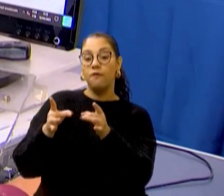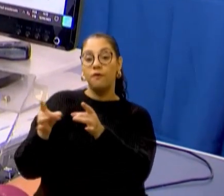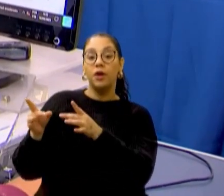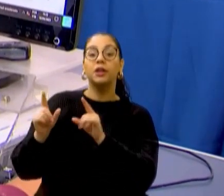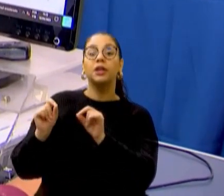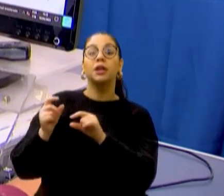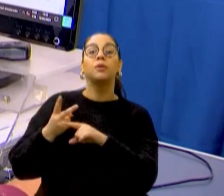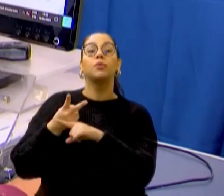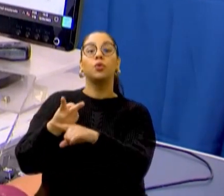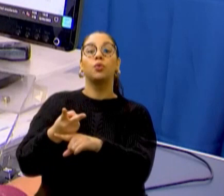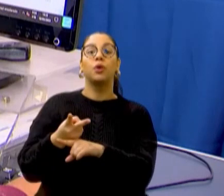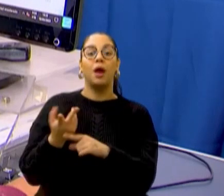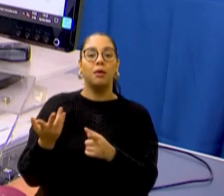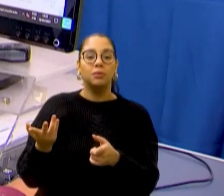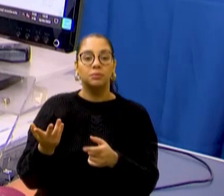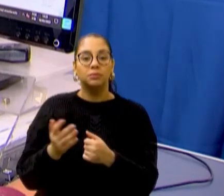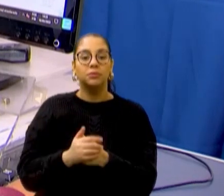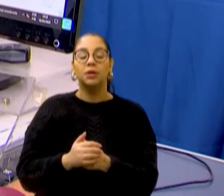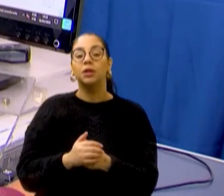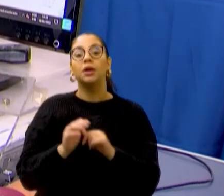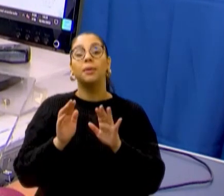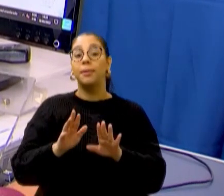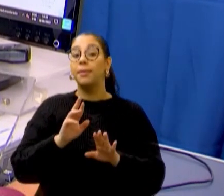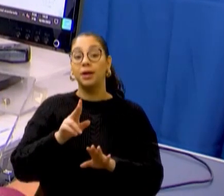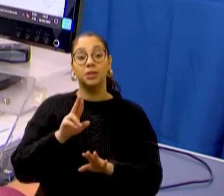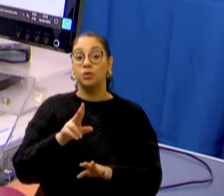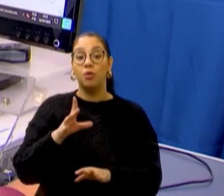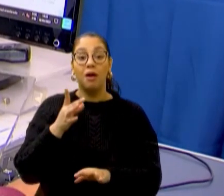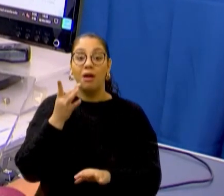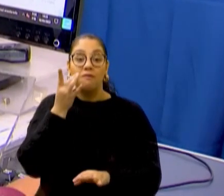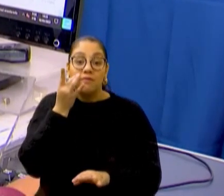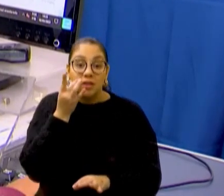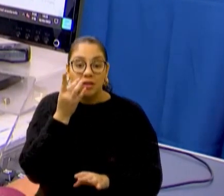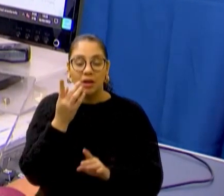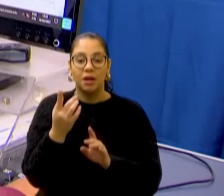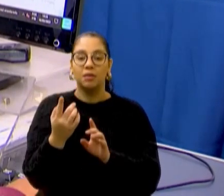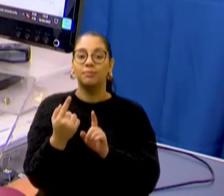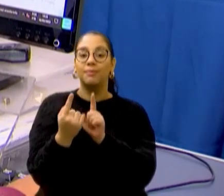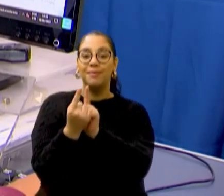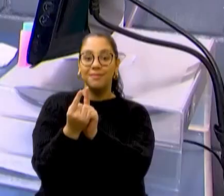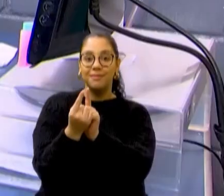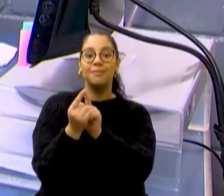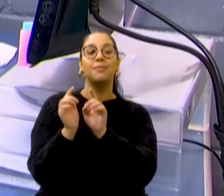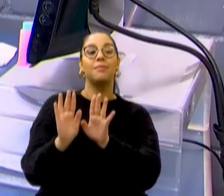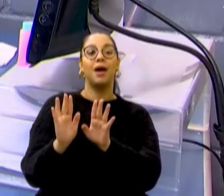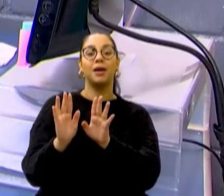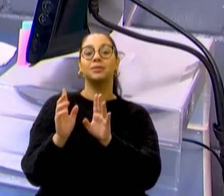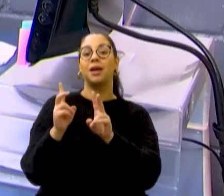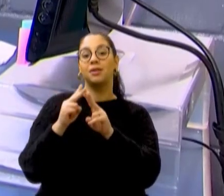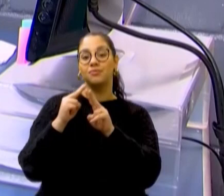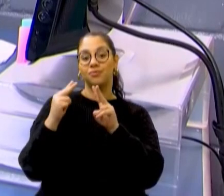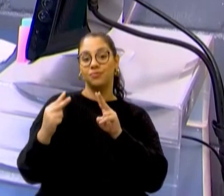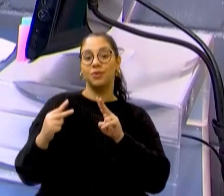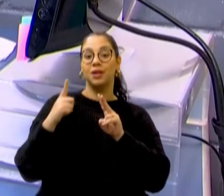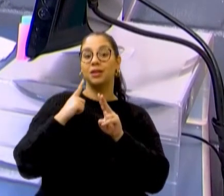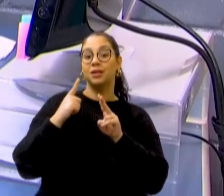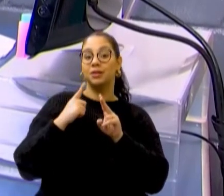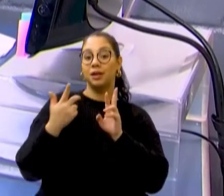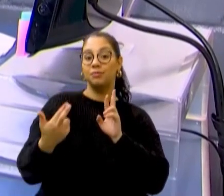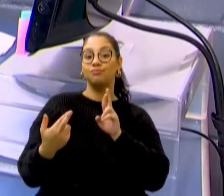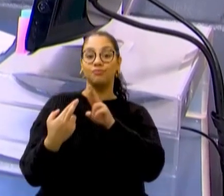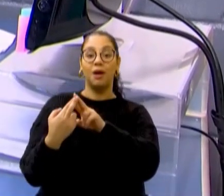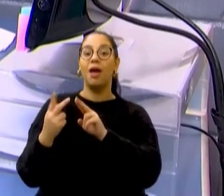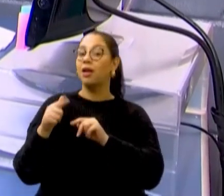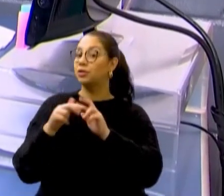então ele sabe quem procurar Só que não é física essa proximidade não física mas de referência